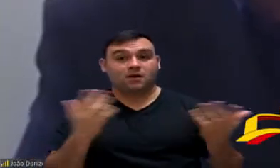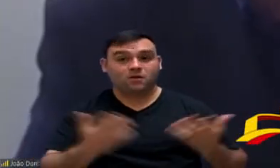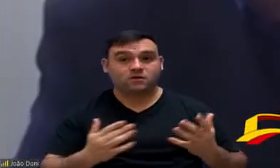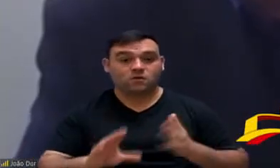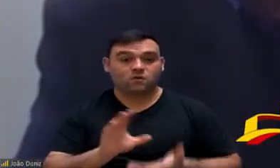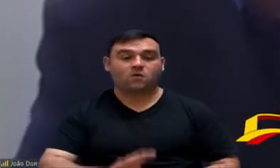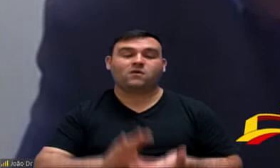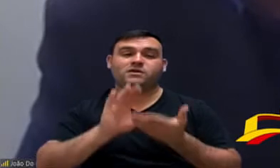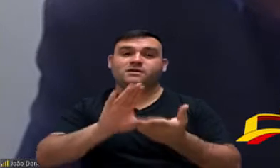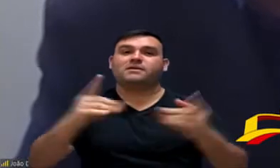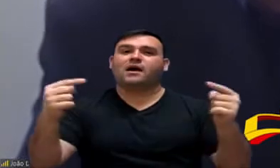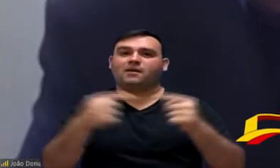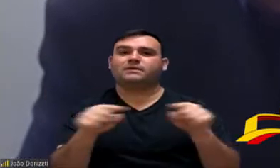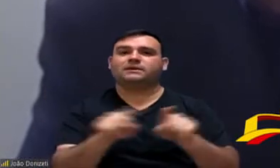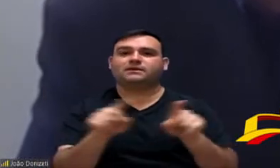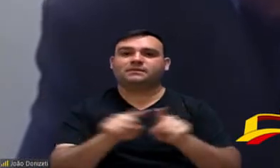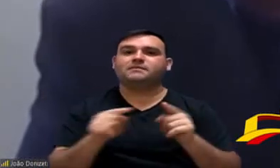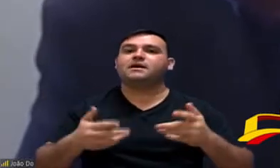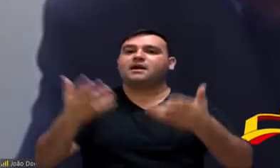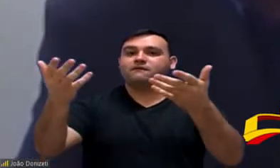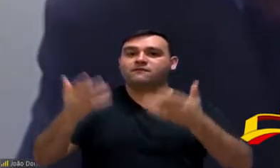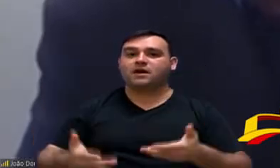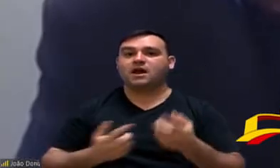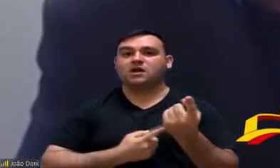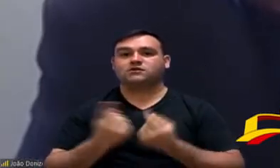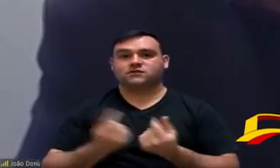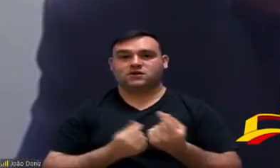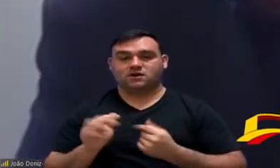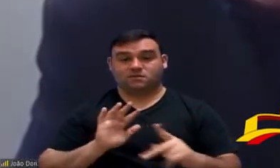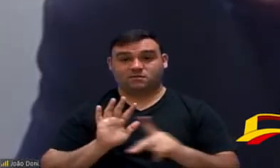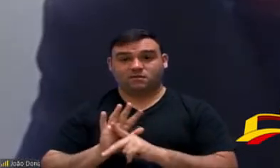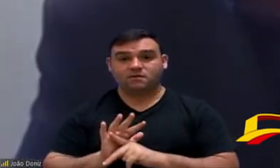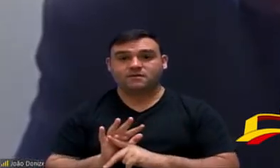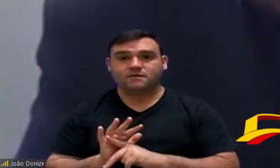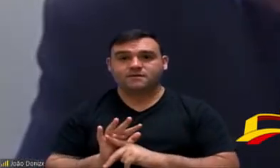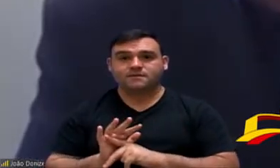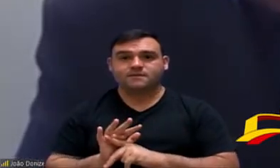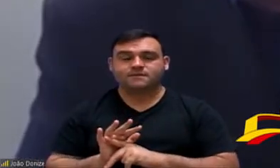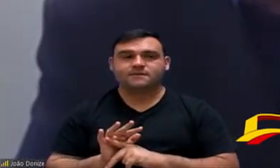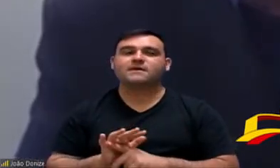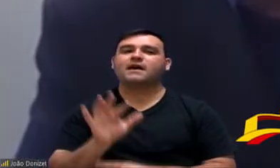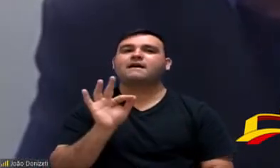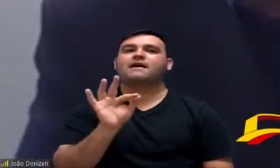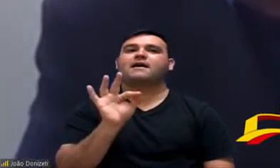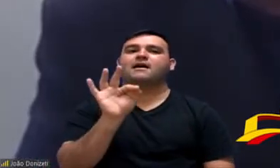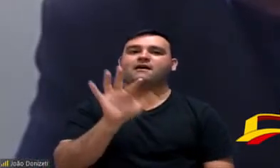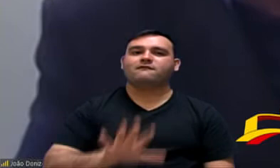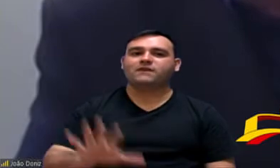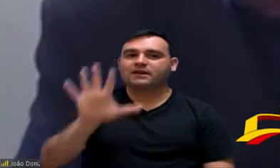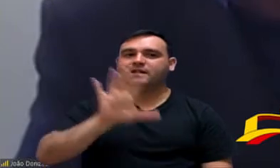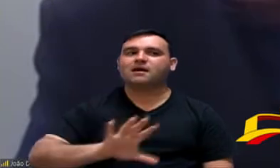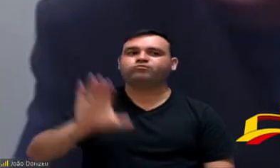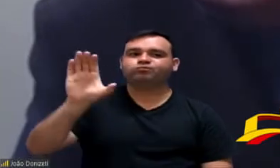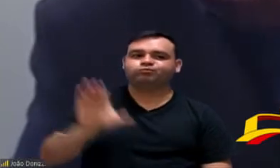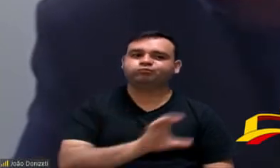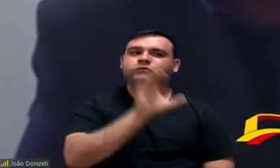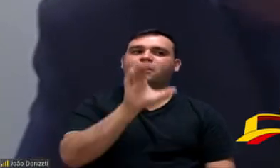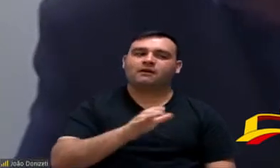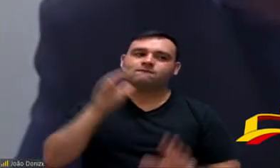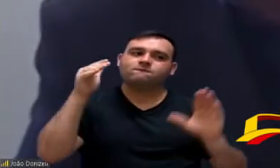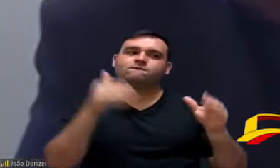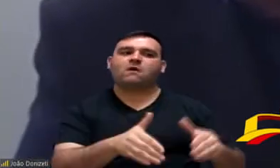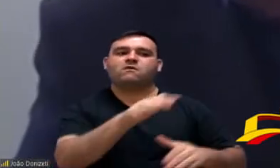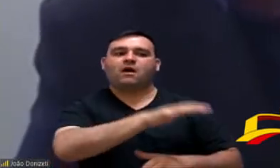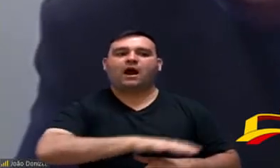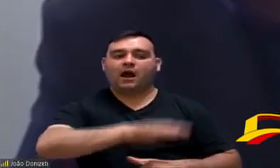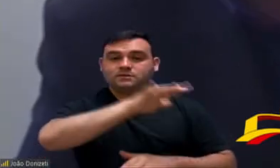Conselho envolve, inclusive, a vinda de recursos de federal, tudo para o município, focado nessa